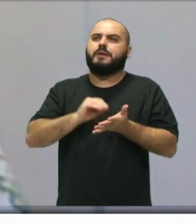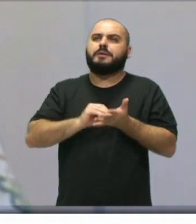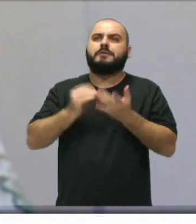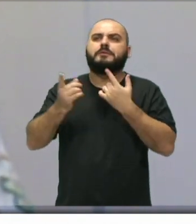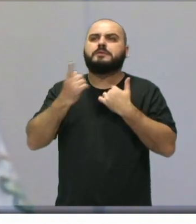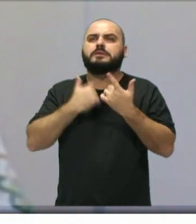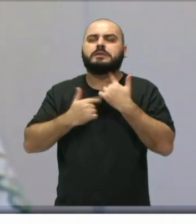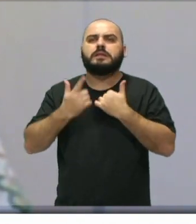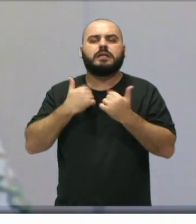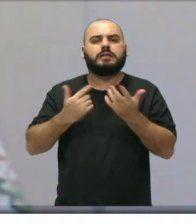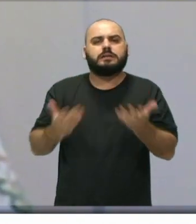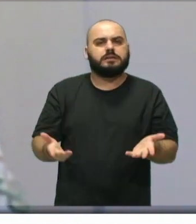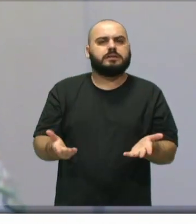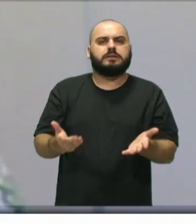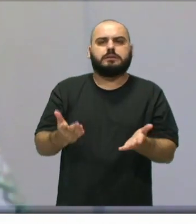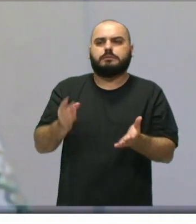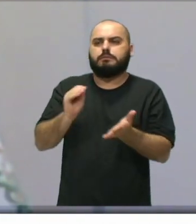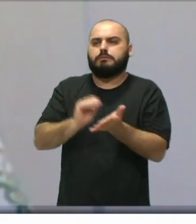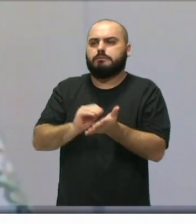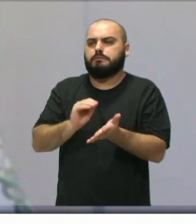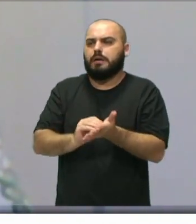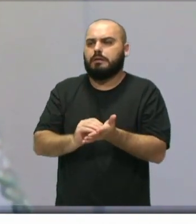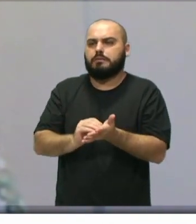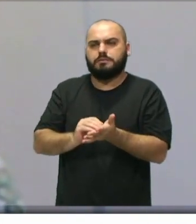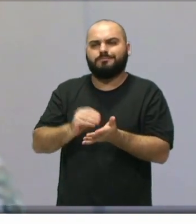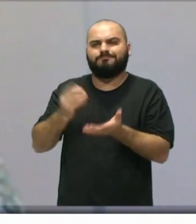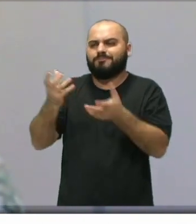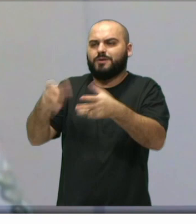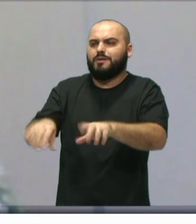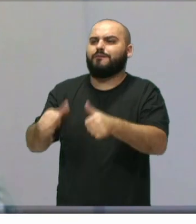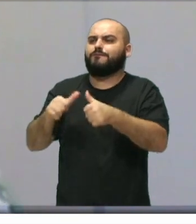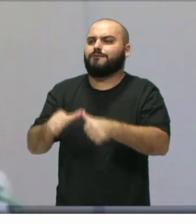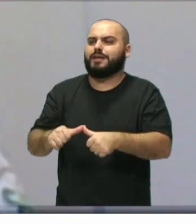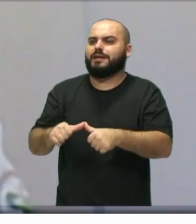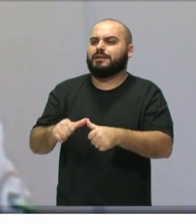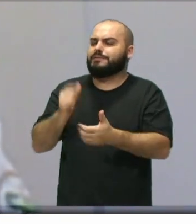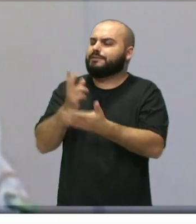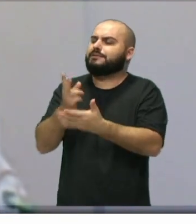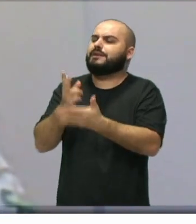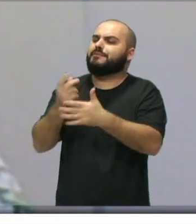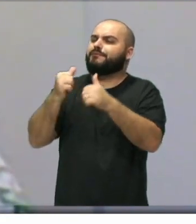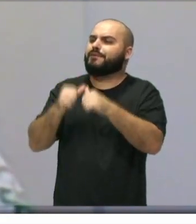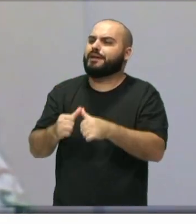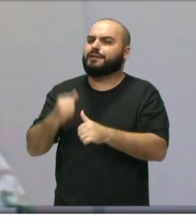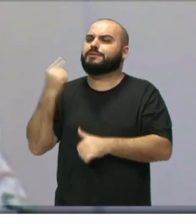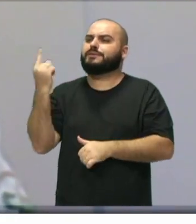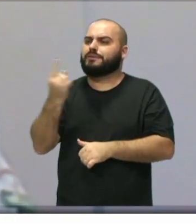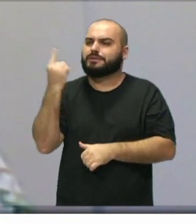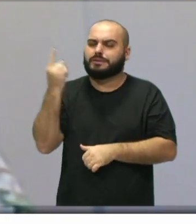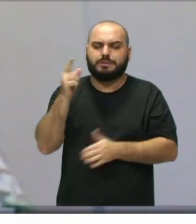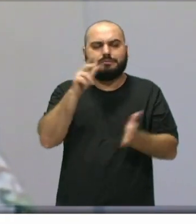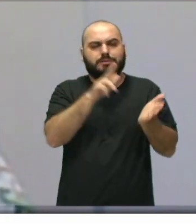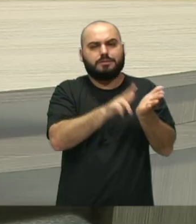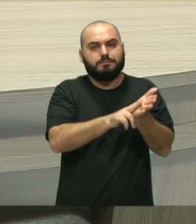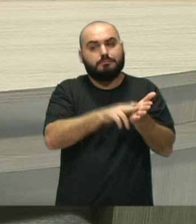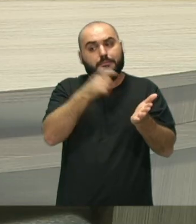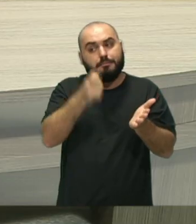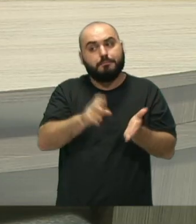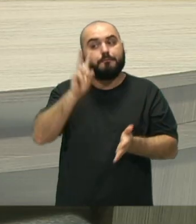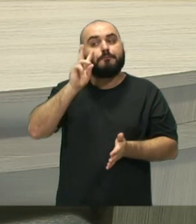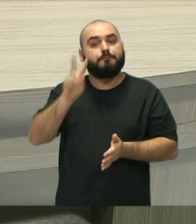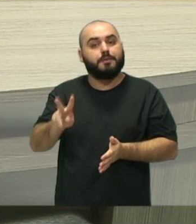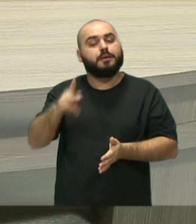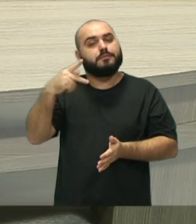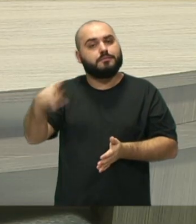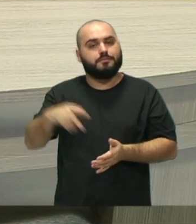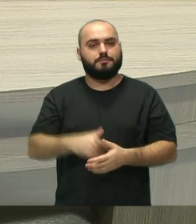as coisas, uma vontade de ficar absolutamente sozinho, deitado, eu preciso olhar para isso. Ok,